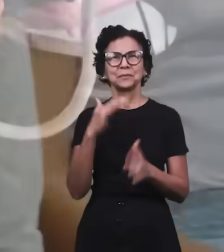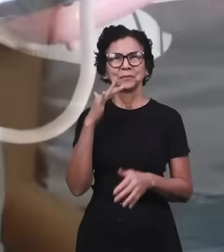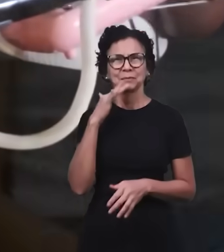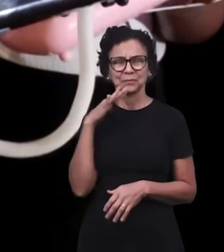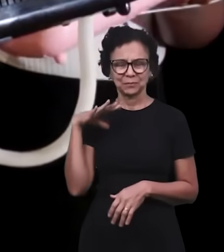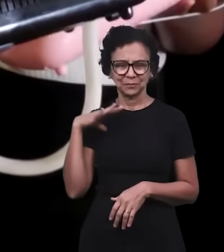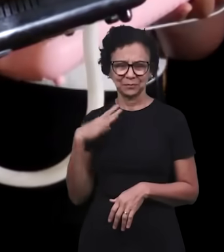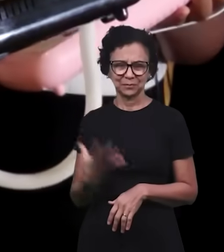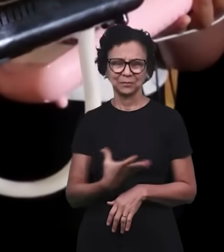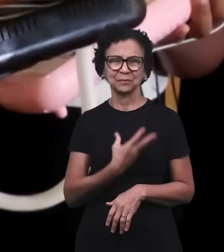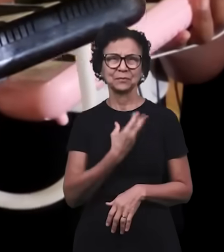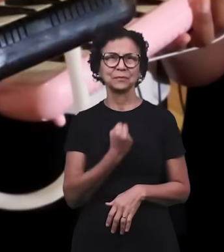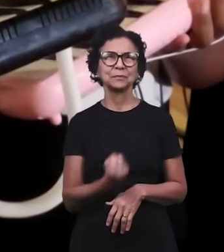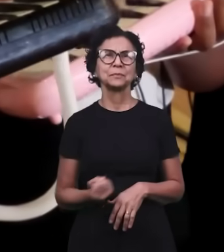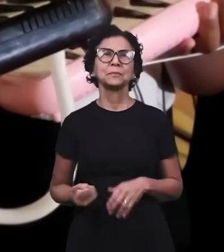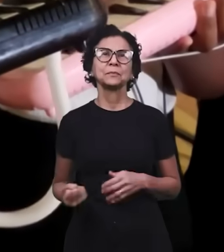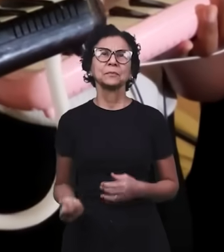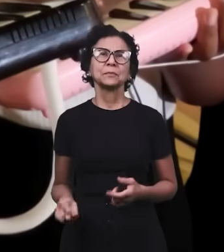Salvador.